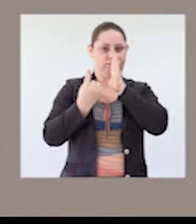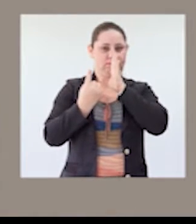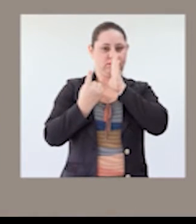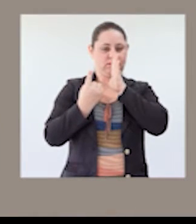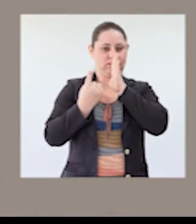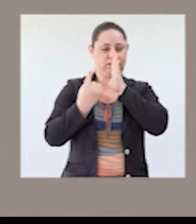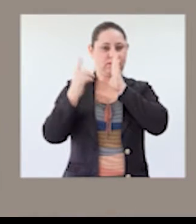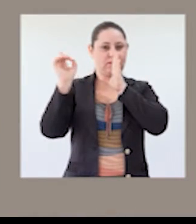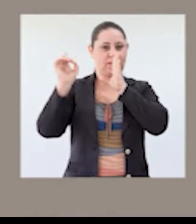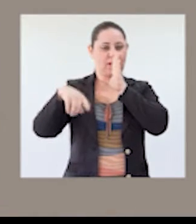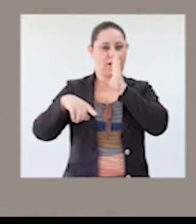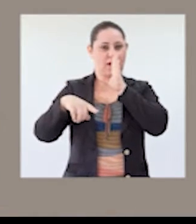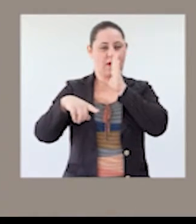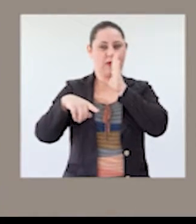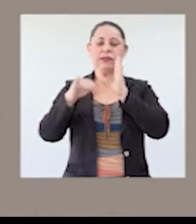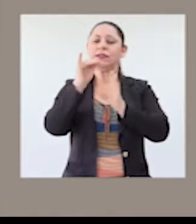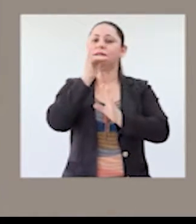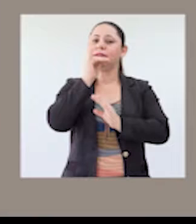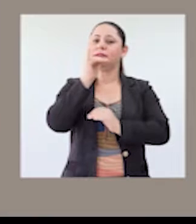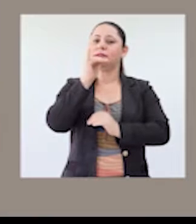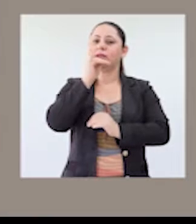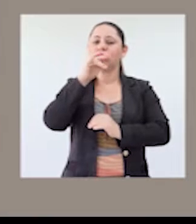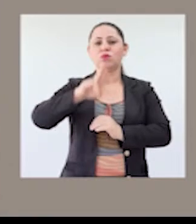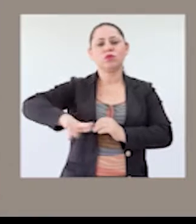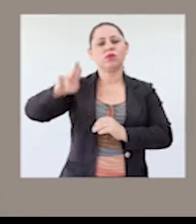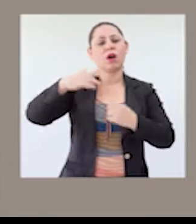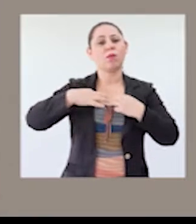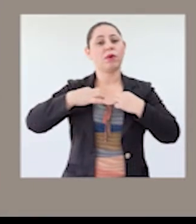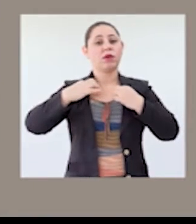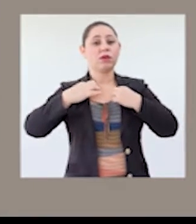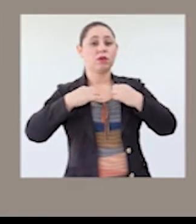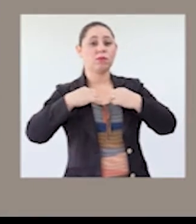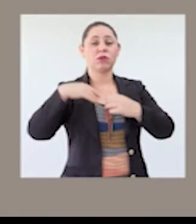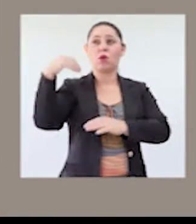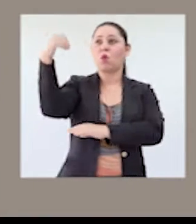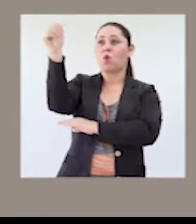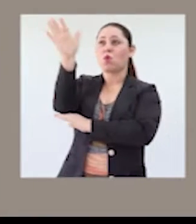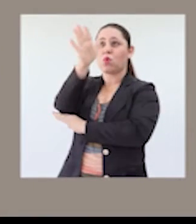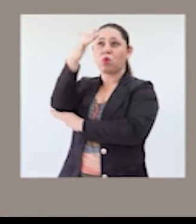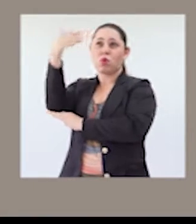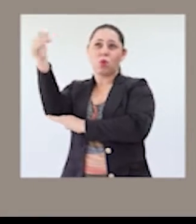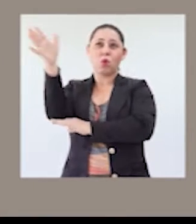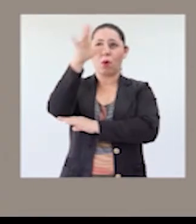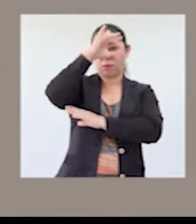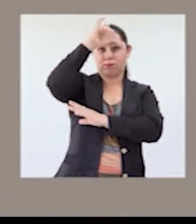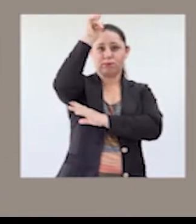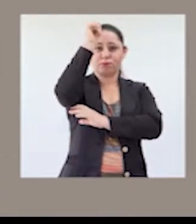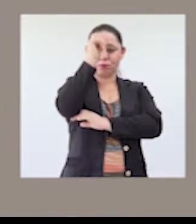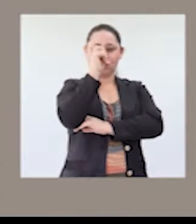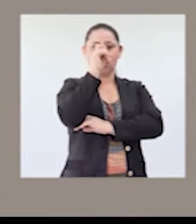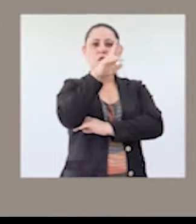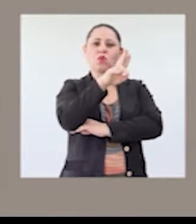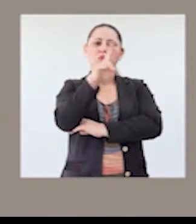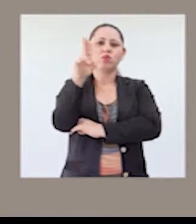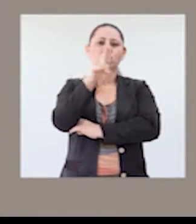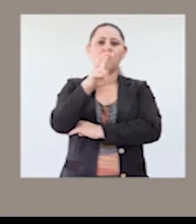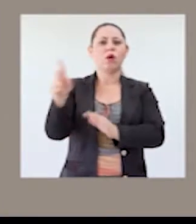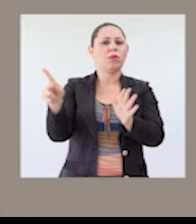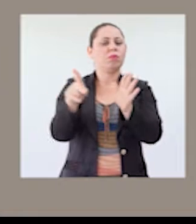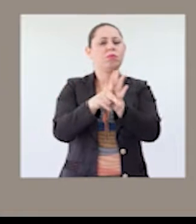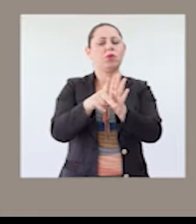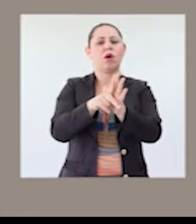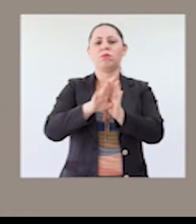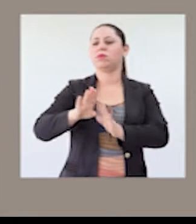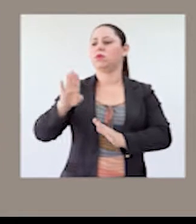silenciosa, por exemplo, usar uma camiseta, uma bandeira, um boné que estampe ali o nome